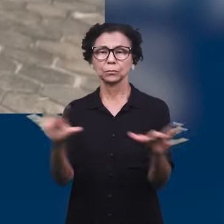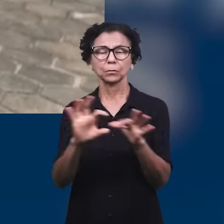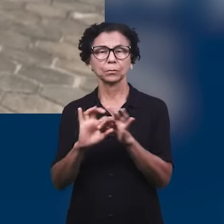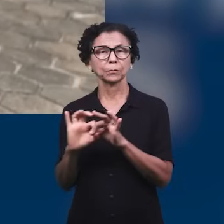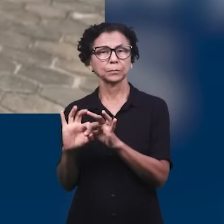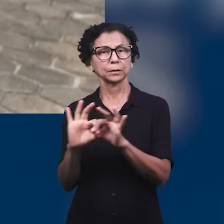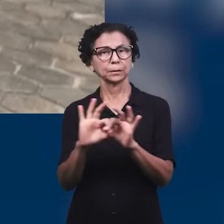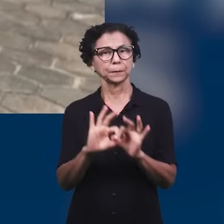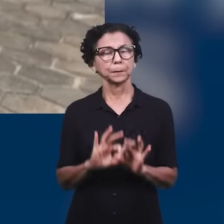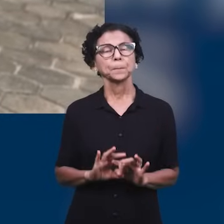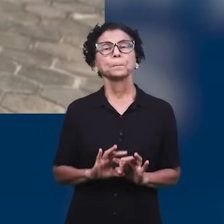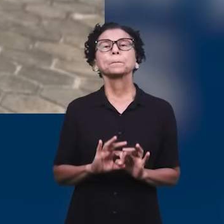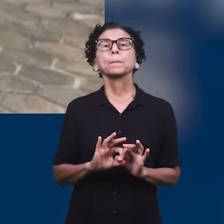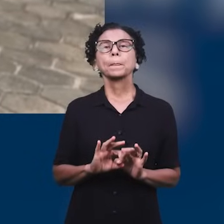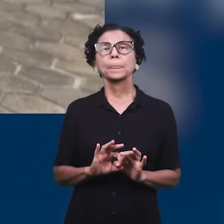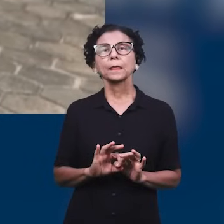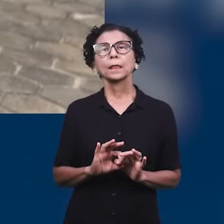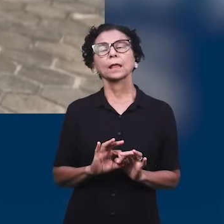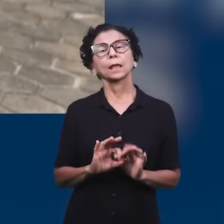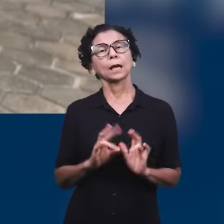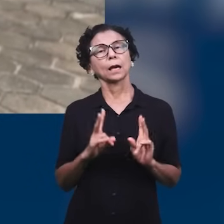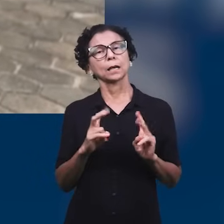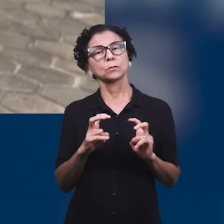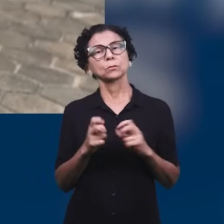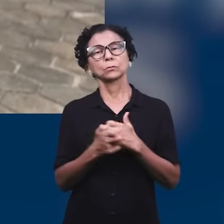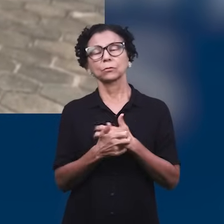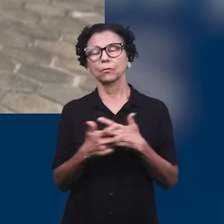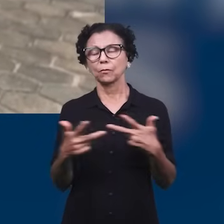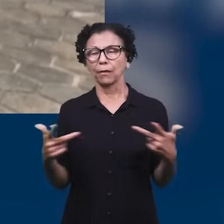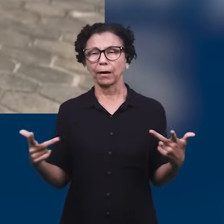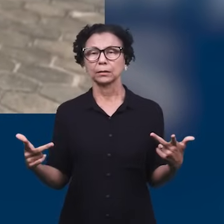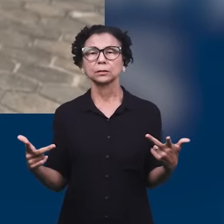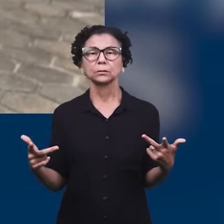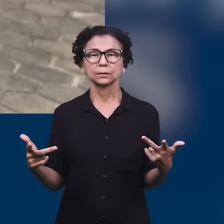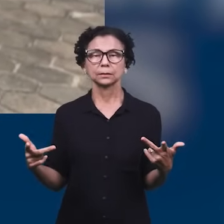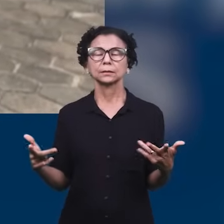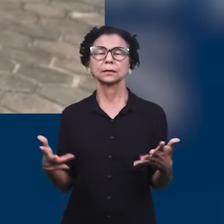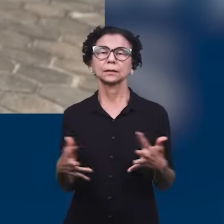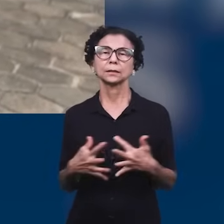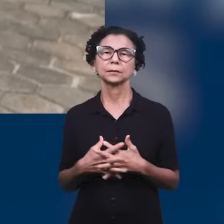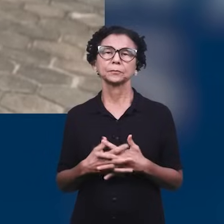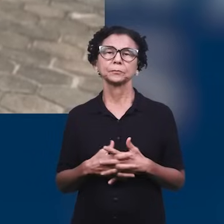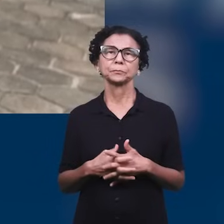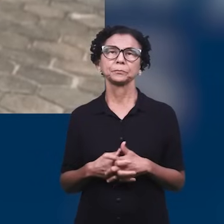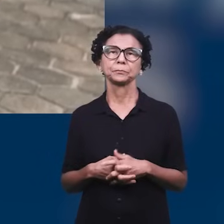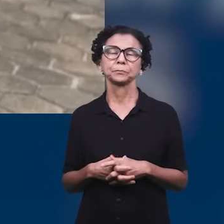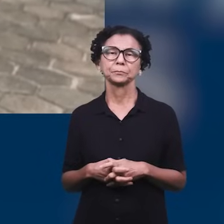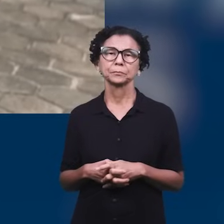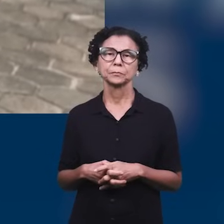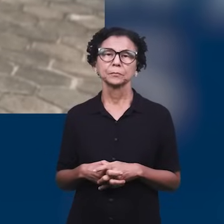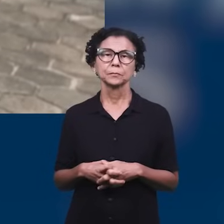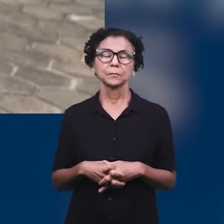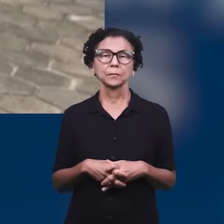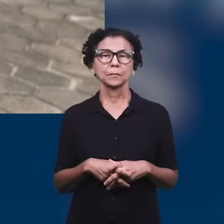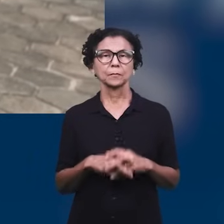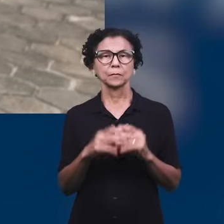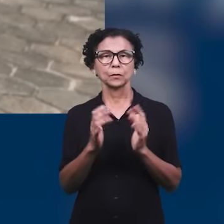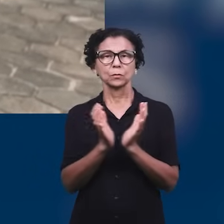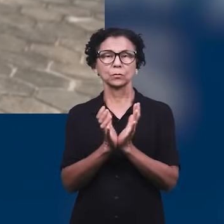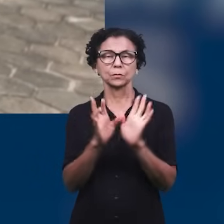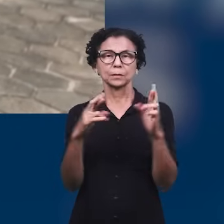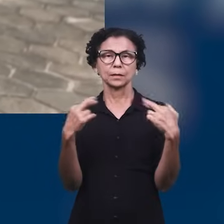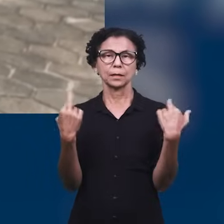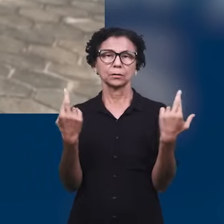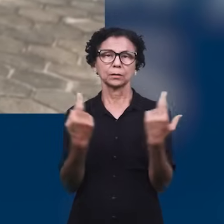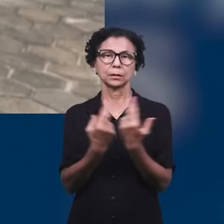irmãos e os assuntos foram bastante explorados para estes grupos que estão trabalhando